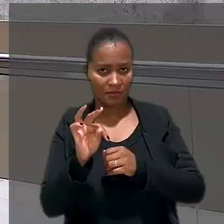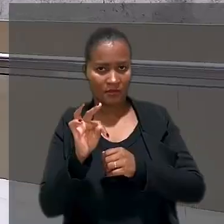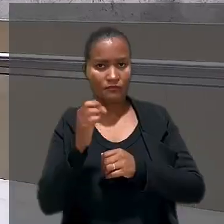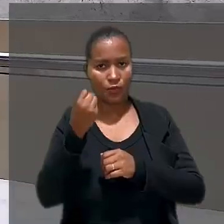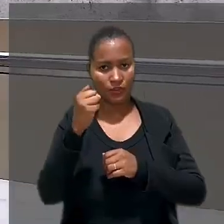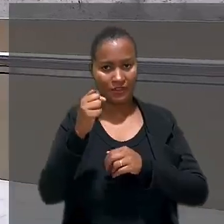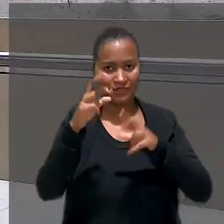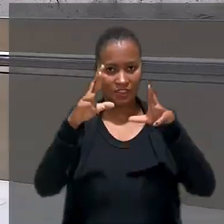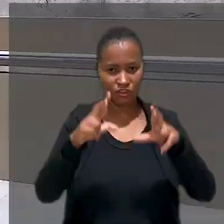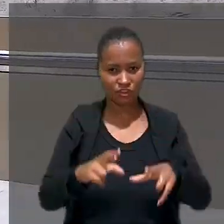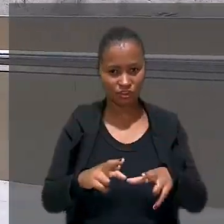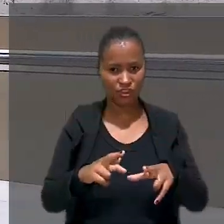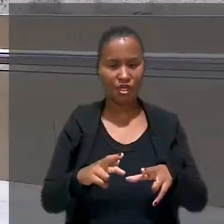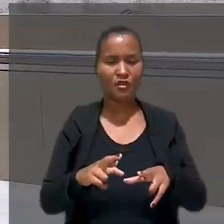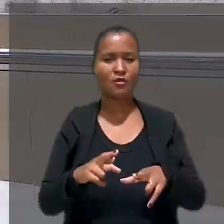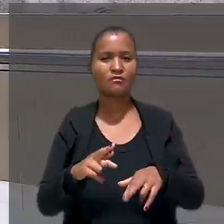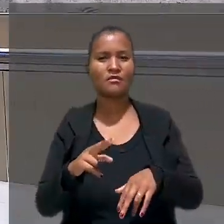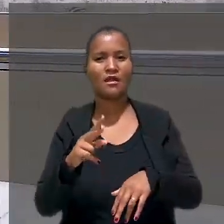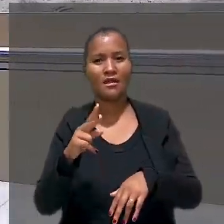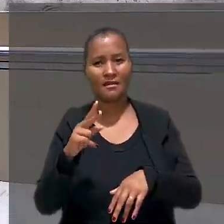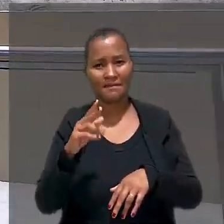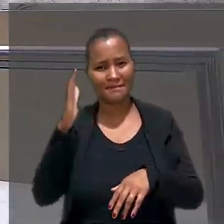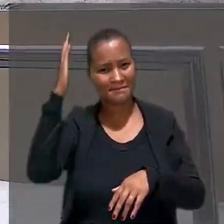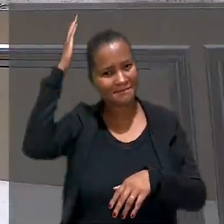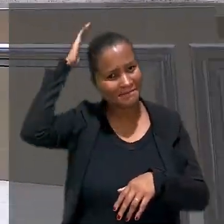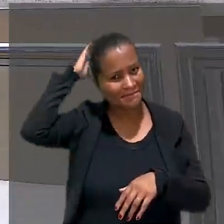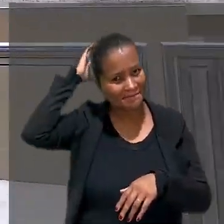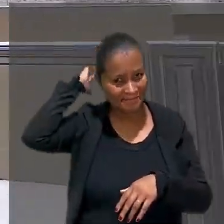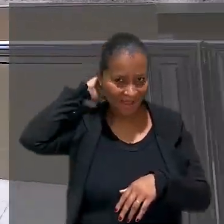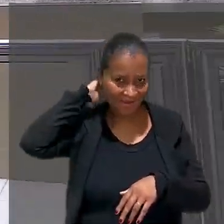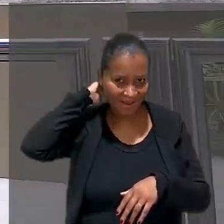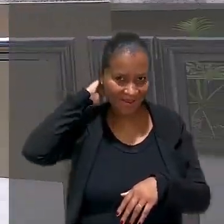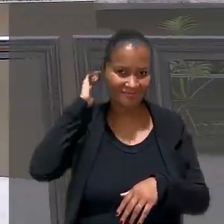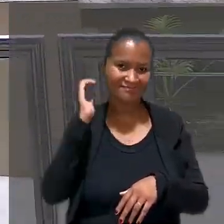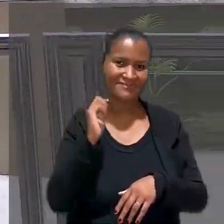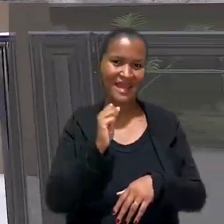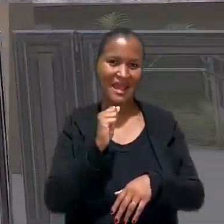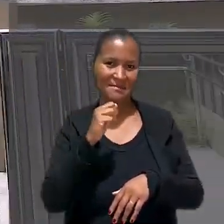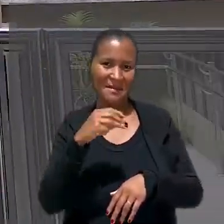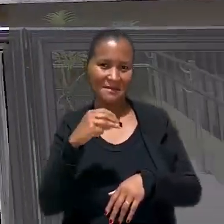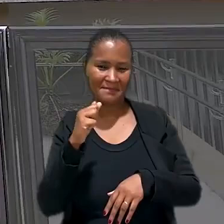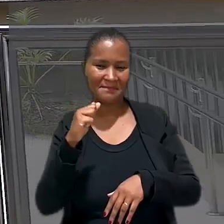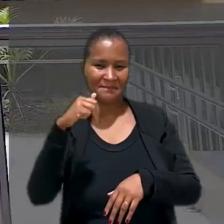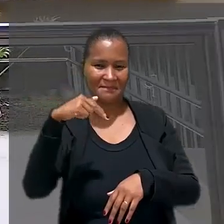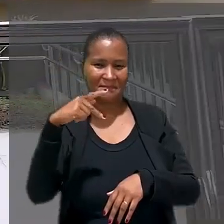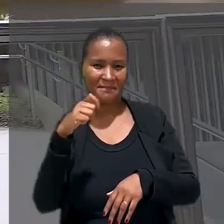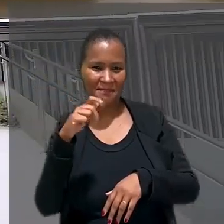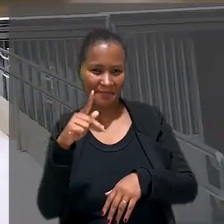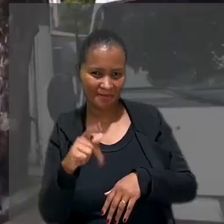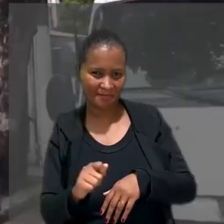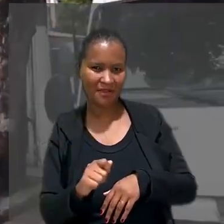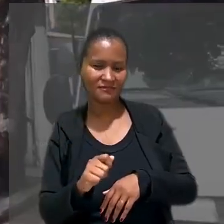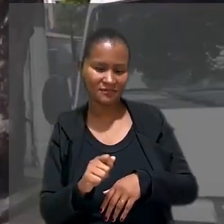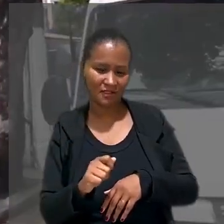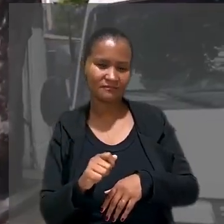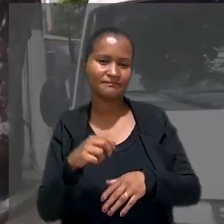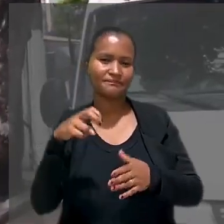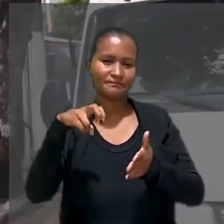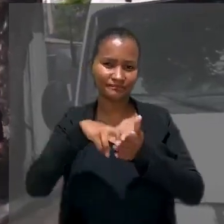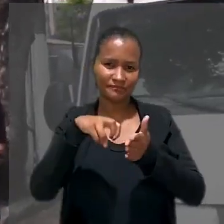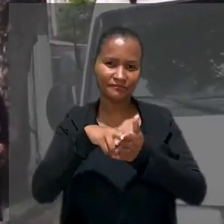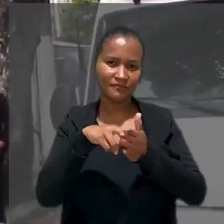Trabalho da 8ª Região, que abrange Pará e Amapá, reformou decisão de primeiro grau que havia condenado a transportadora a